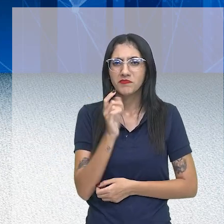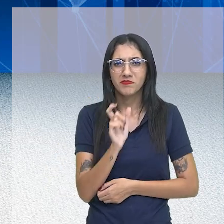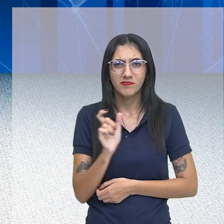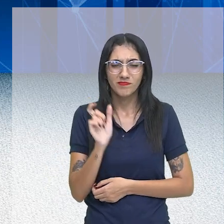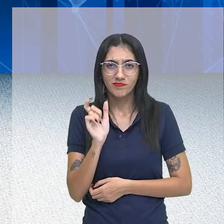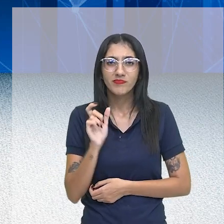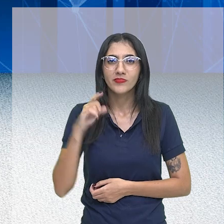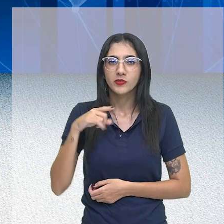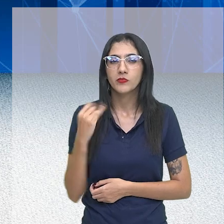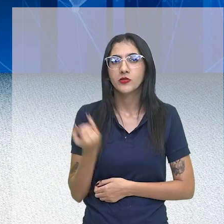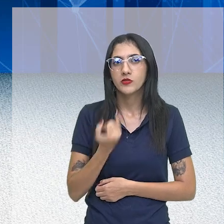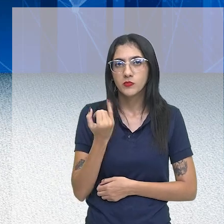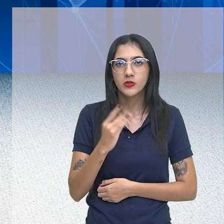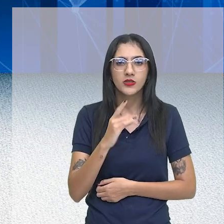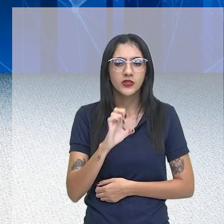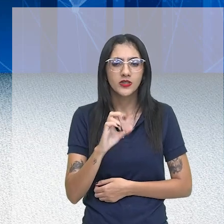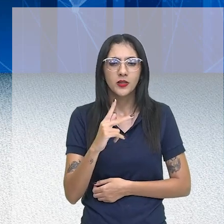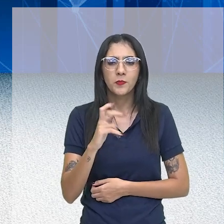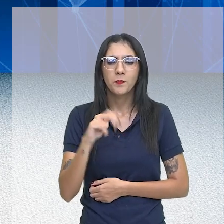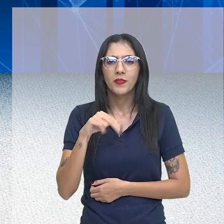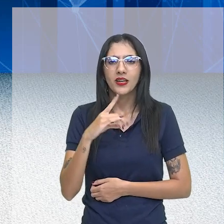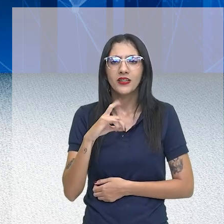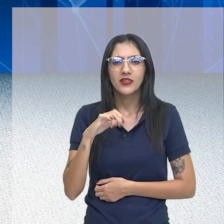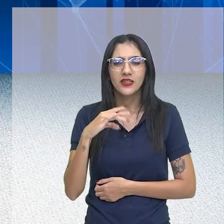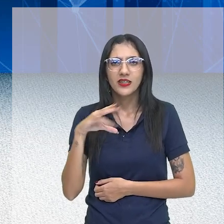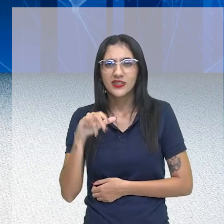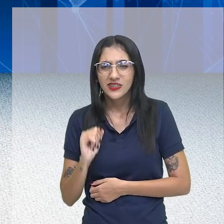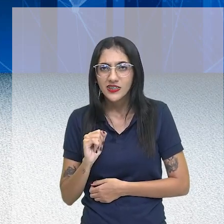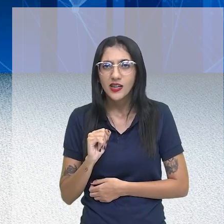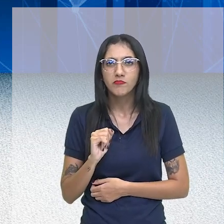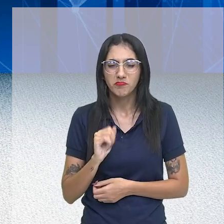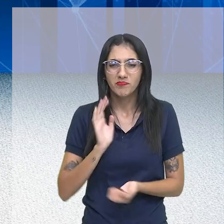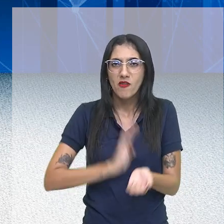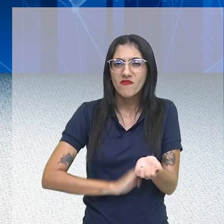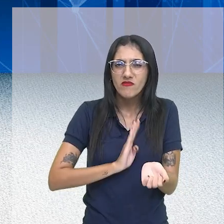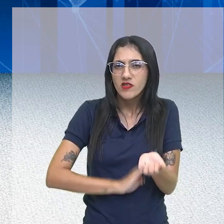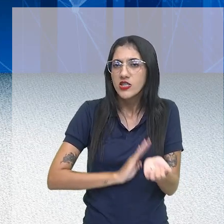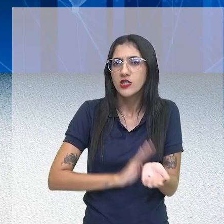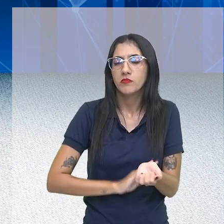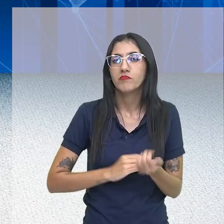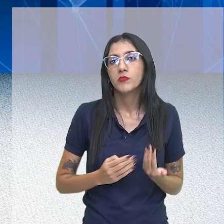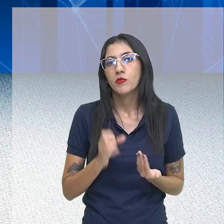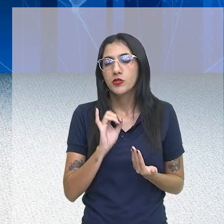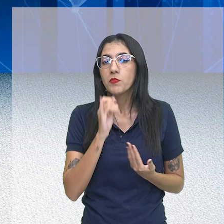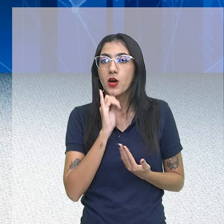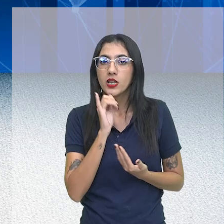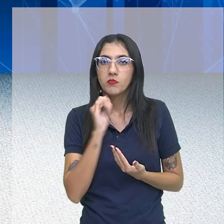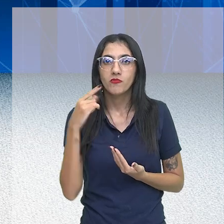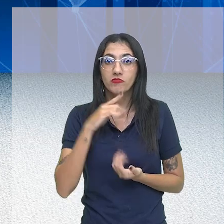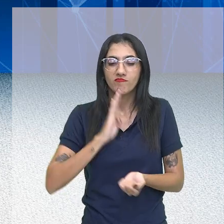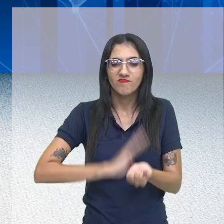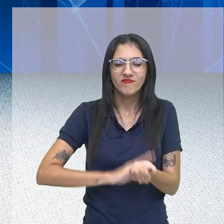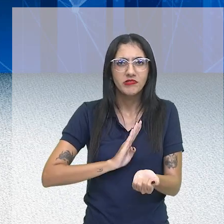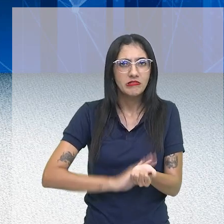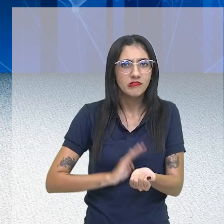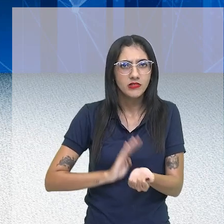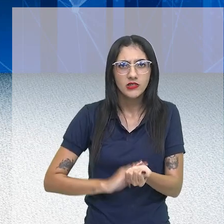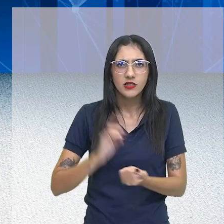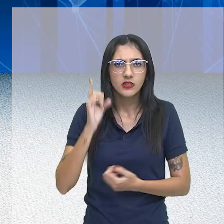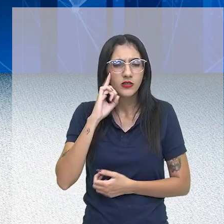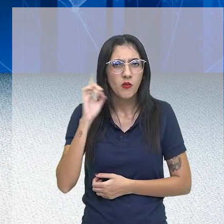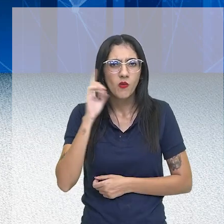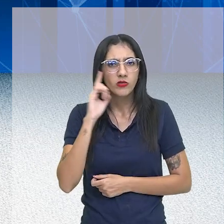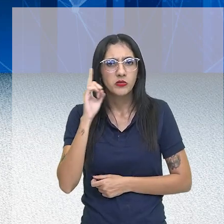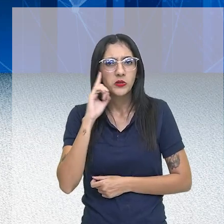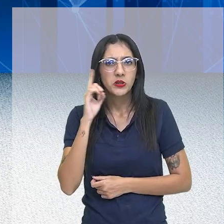super importante. Tudo que é demais acaba sendo prejudicial. Então, se você, por exemplo, está viciado ali